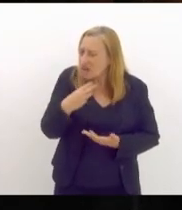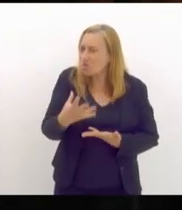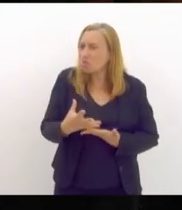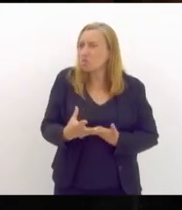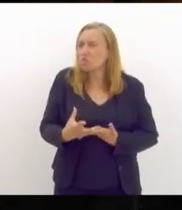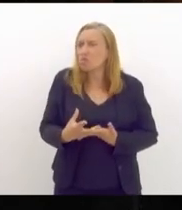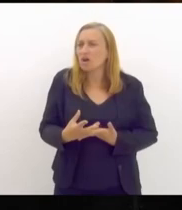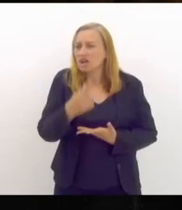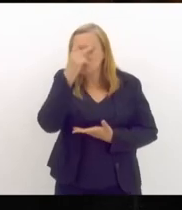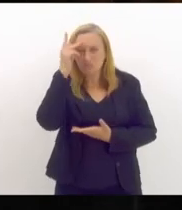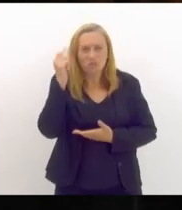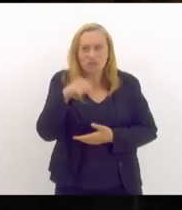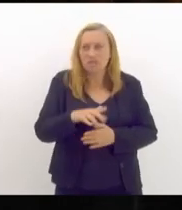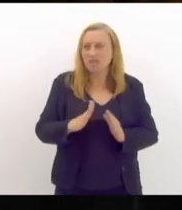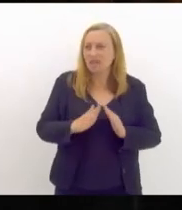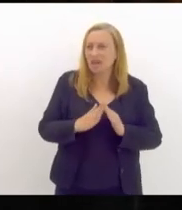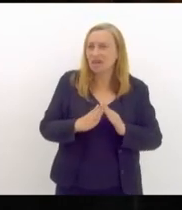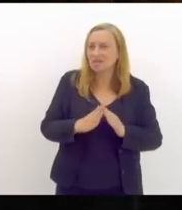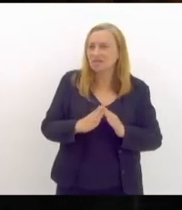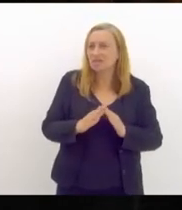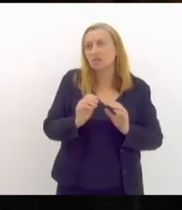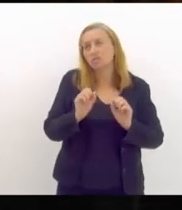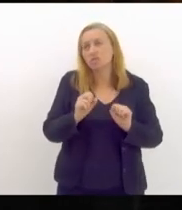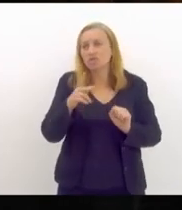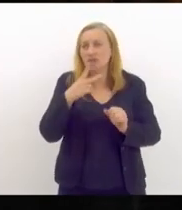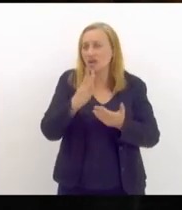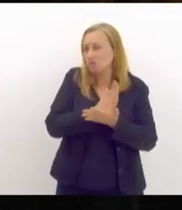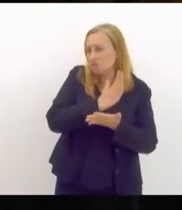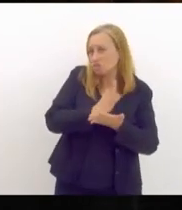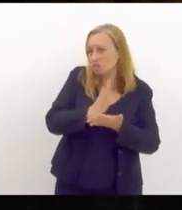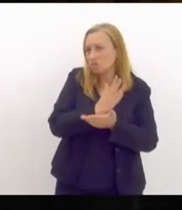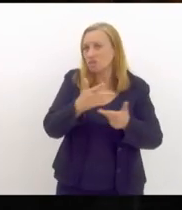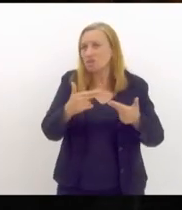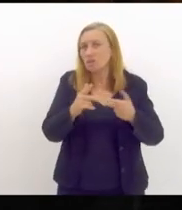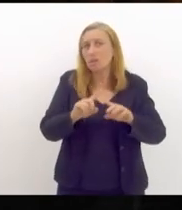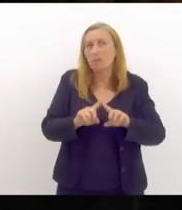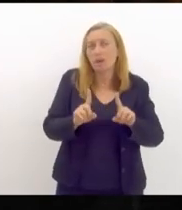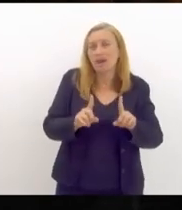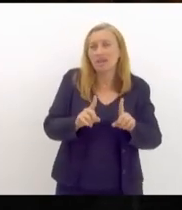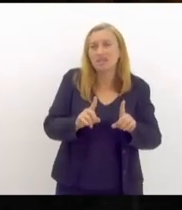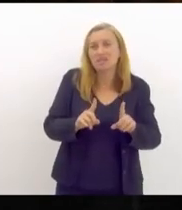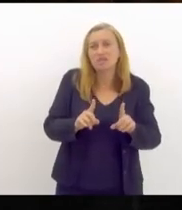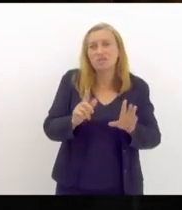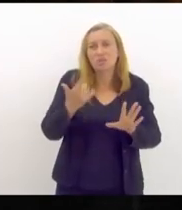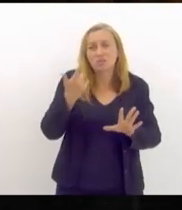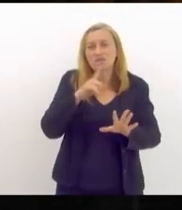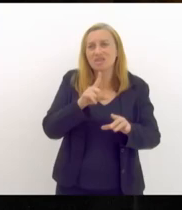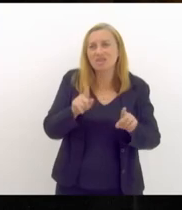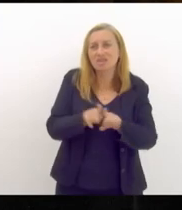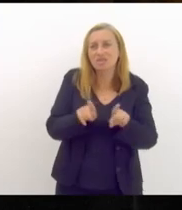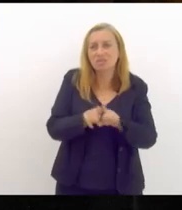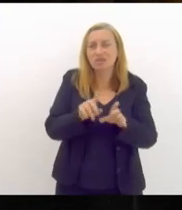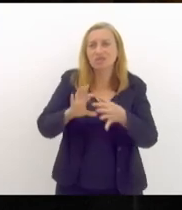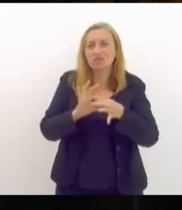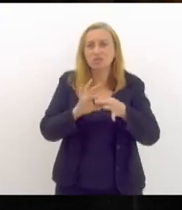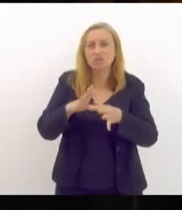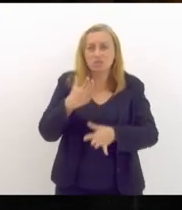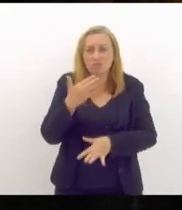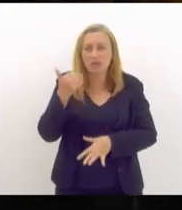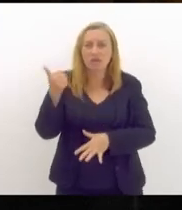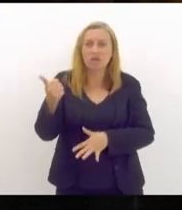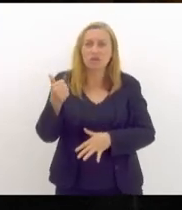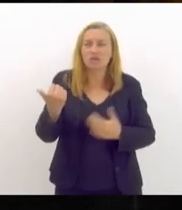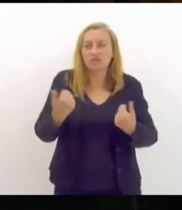não a gente pode divergir em algumas coisas em muitas coisas mas como a gente consegue também se unir para o bem maior que